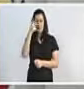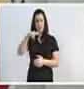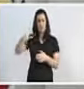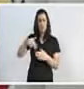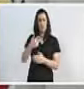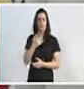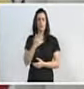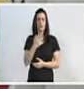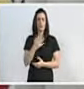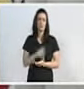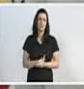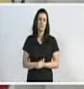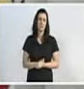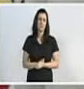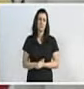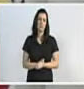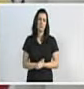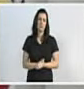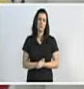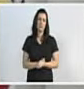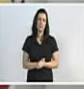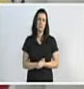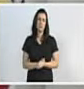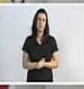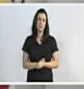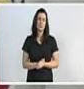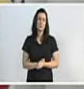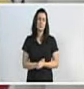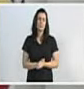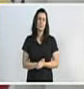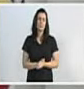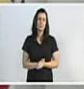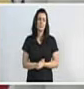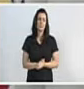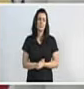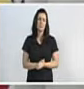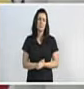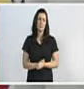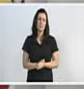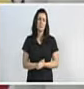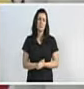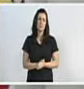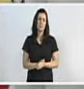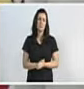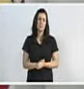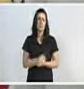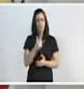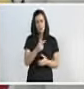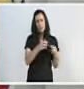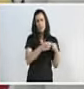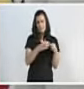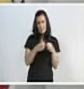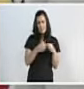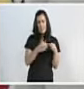com exceção da turma do PSDB, e dissesse que o... Tá bom, e o democrata, Becker, pronto,